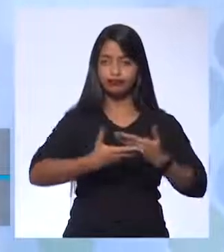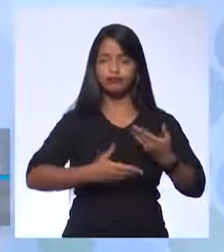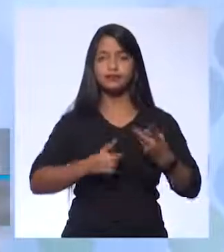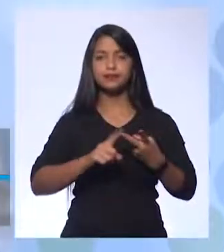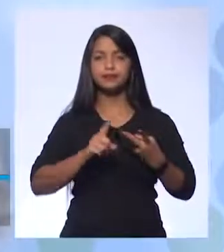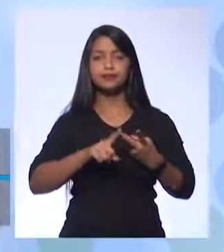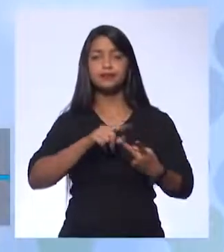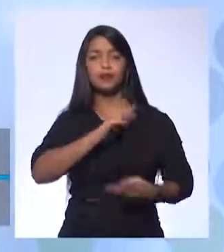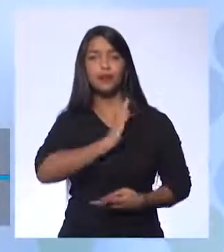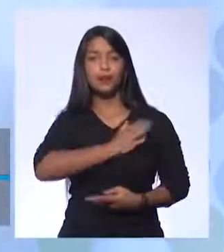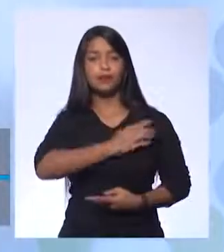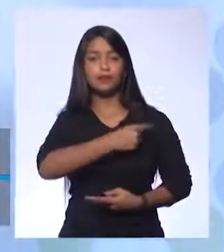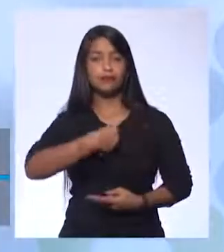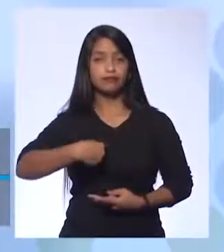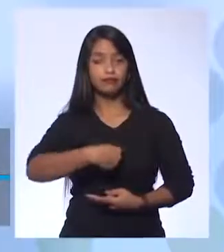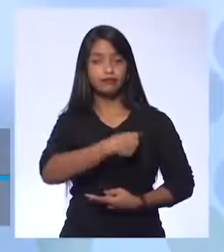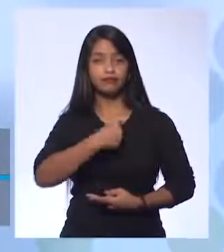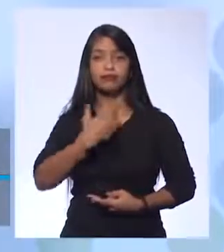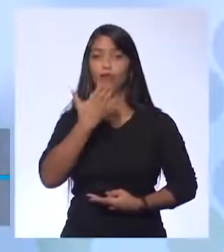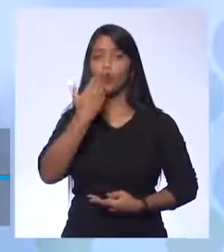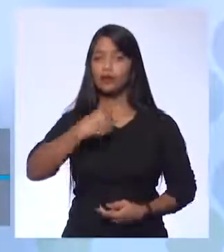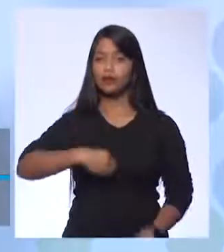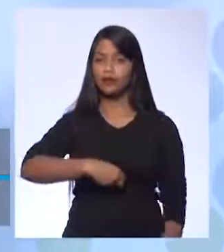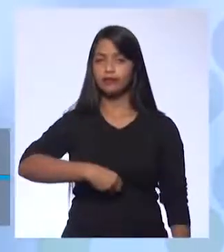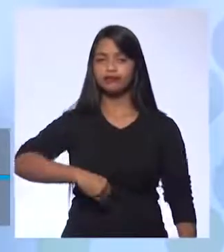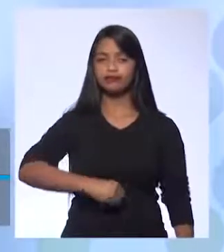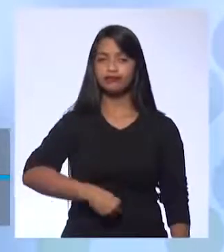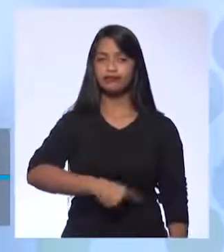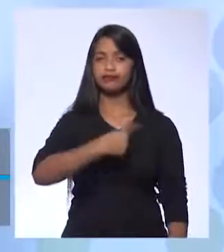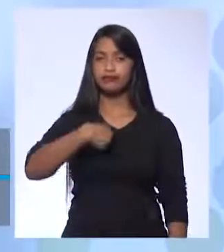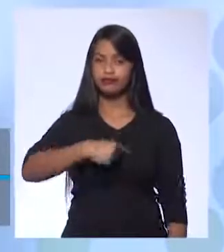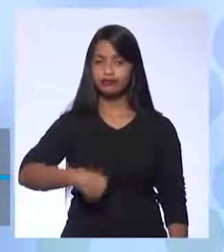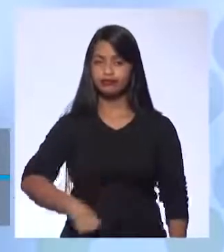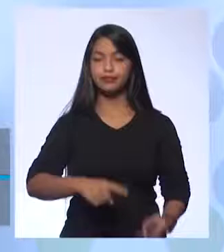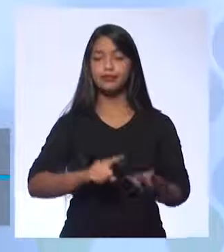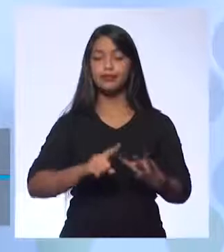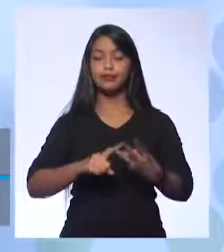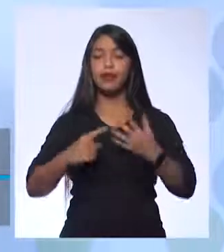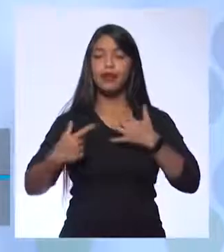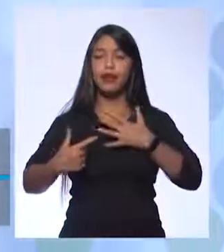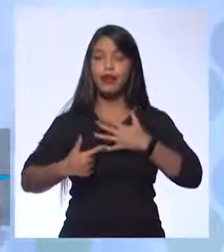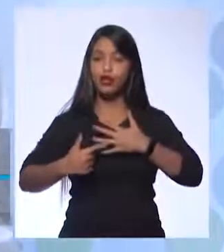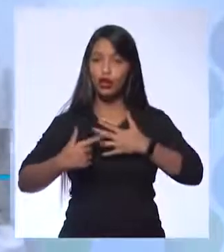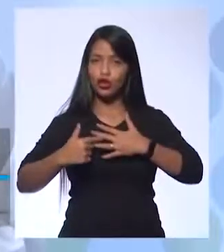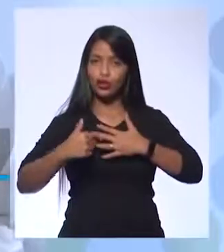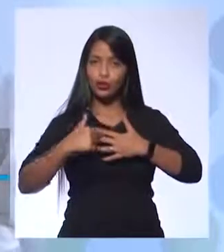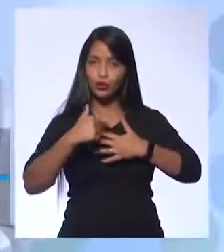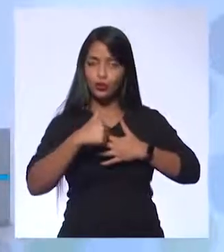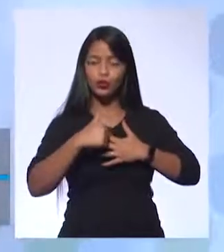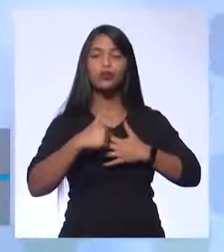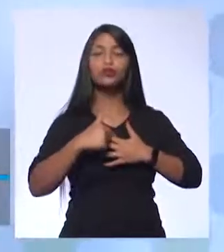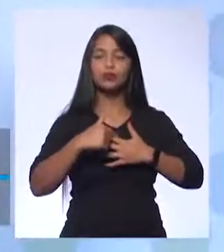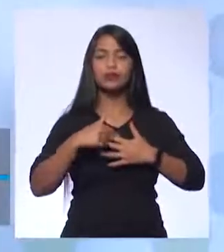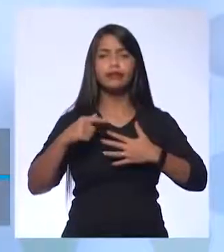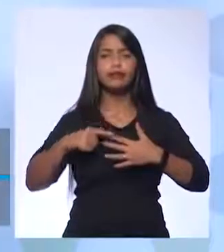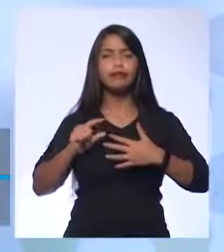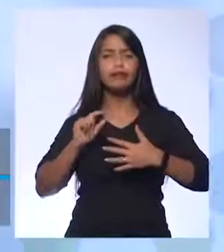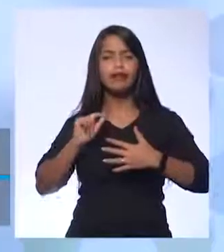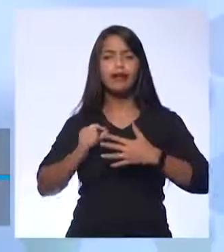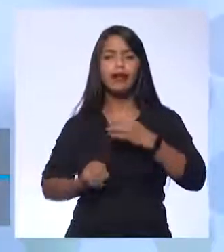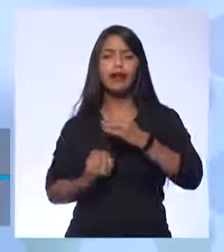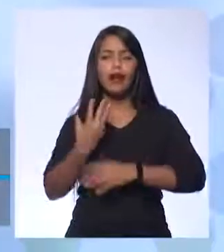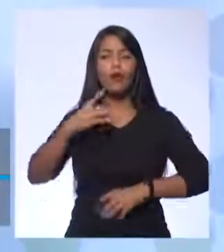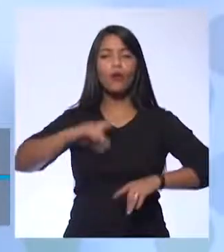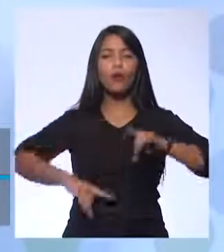sistema digestório, entre o sistema circulatório e o sistema endócrino, que é onde estão as glândulas que vão liberar hormônios no nosso